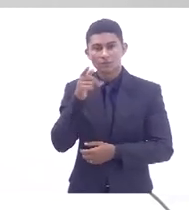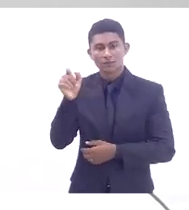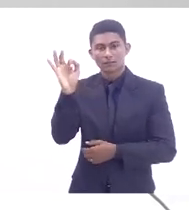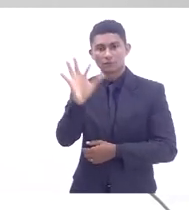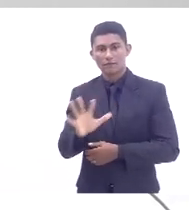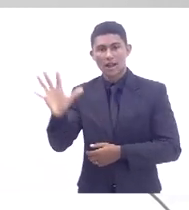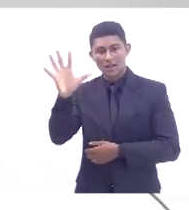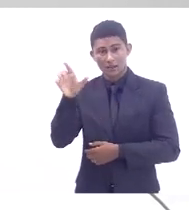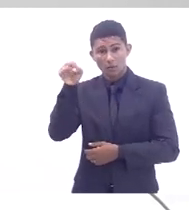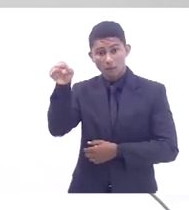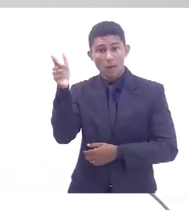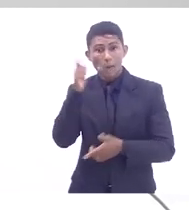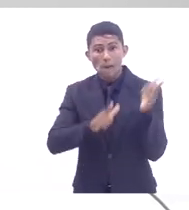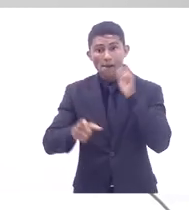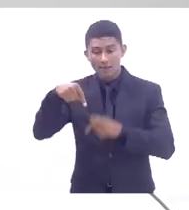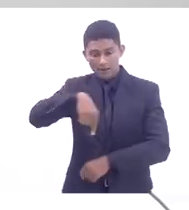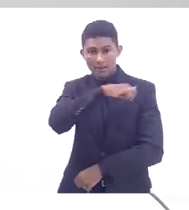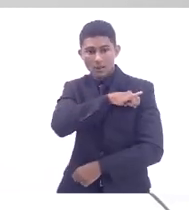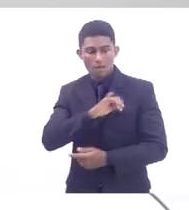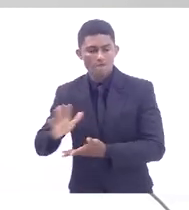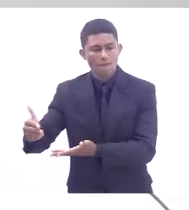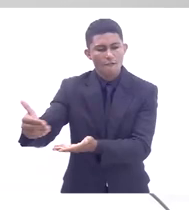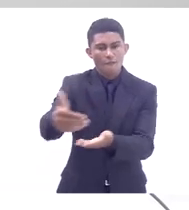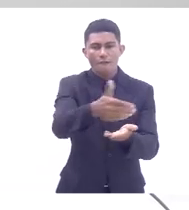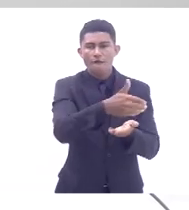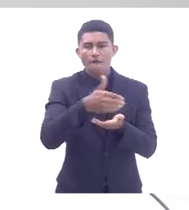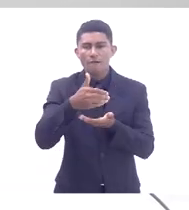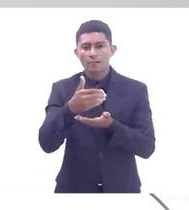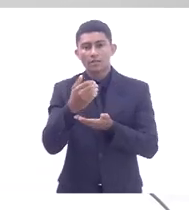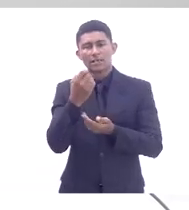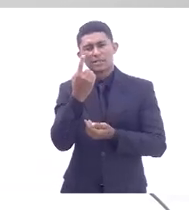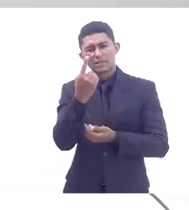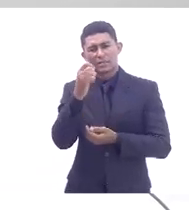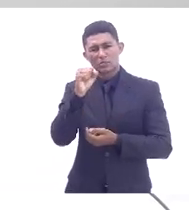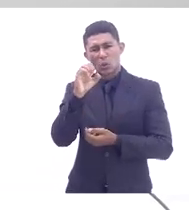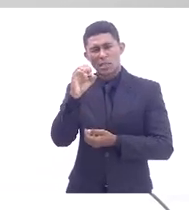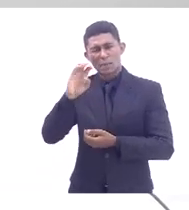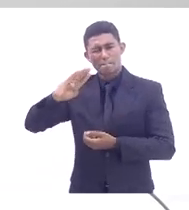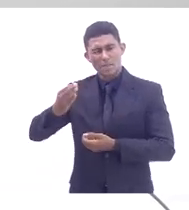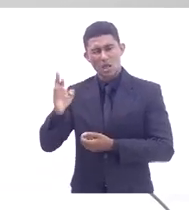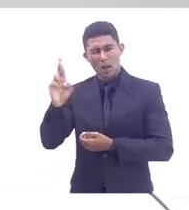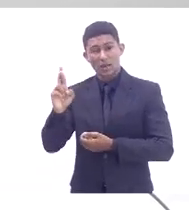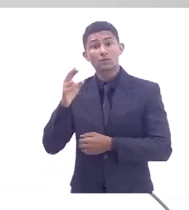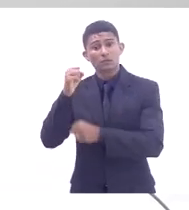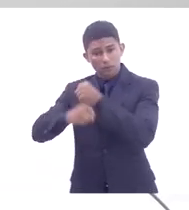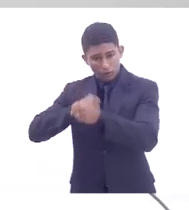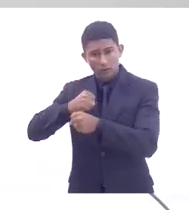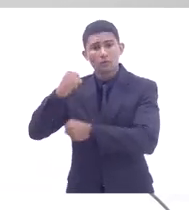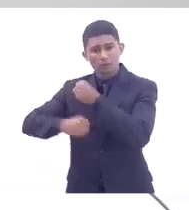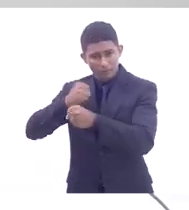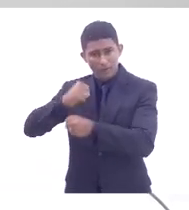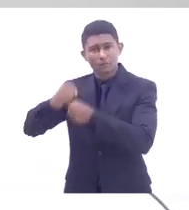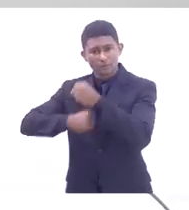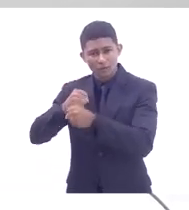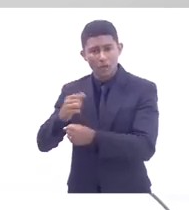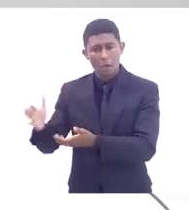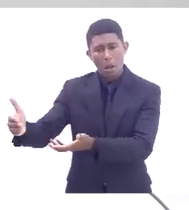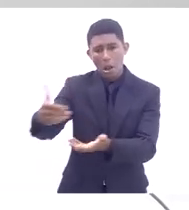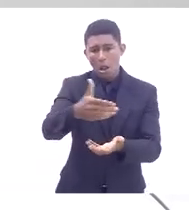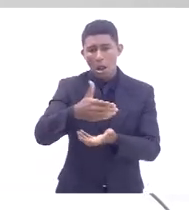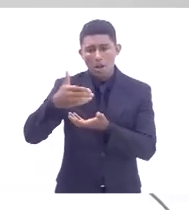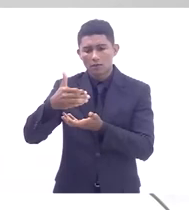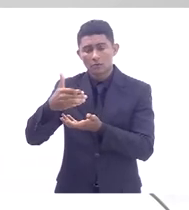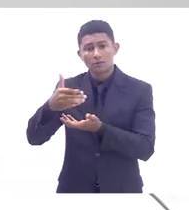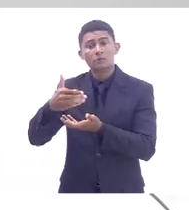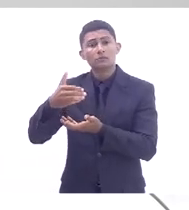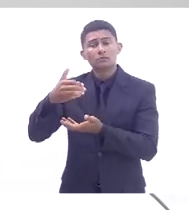arrecada no estado do Rio de Janeiro por ano algo então de 180 milhões de reais não é desse valor a vinte por